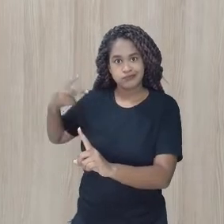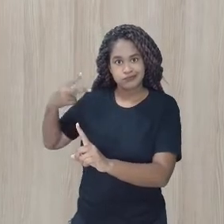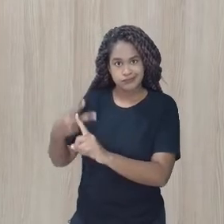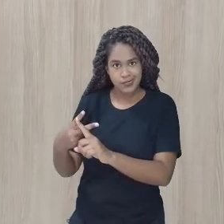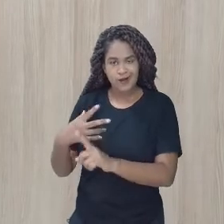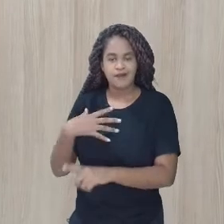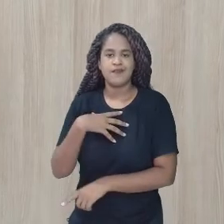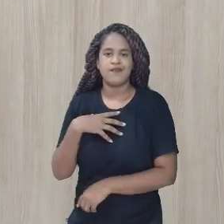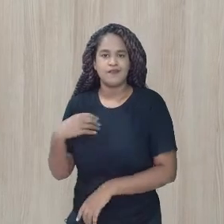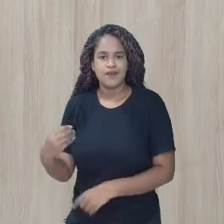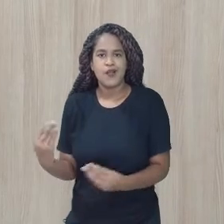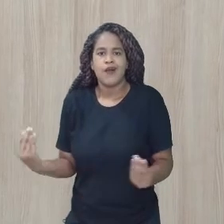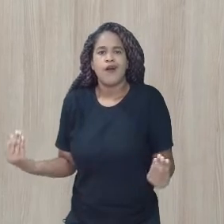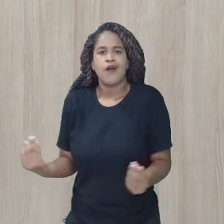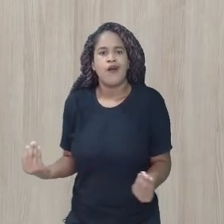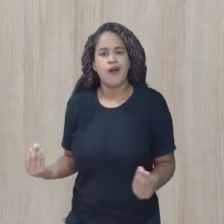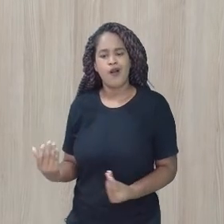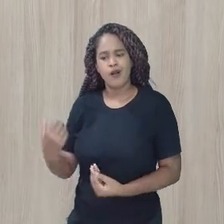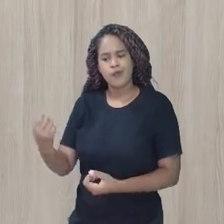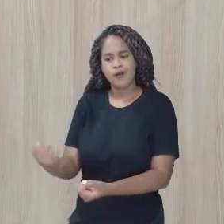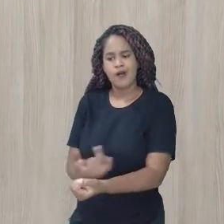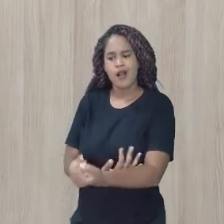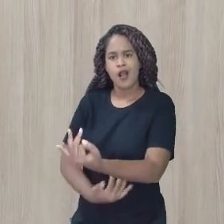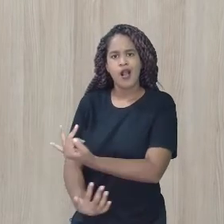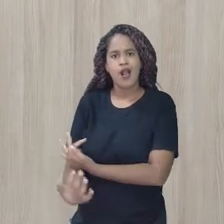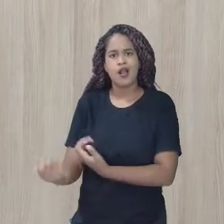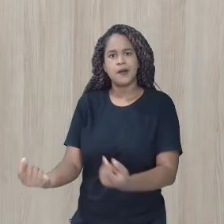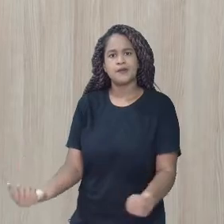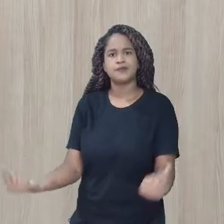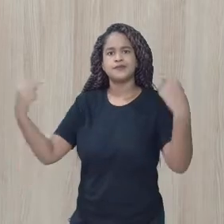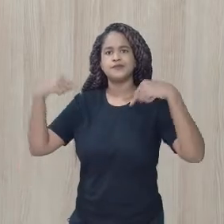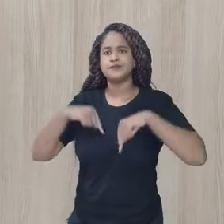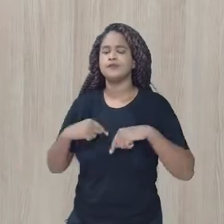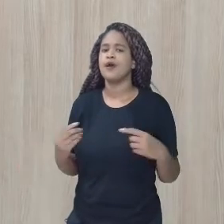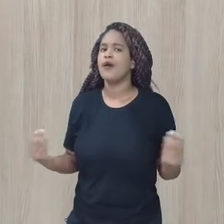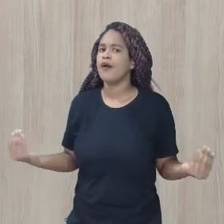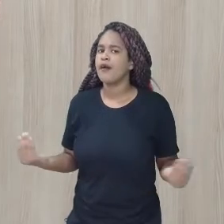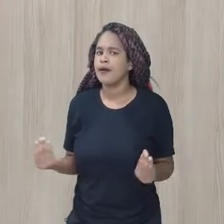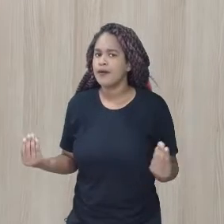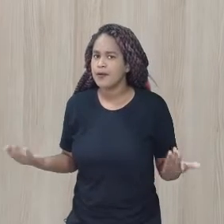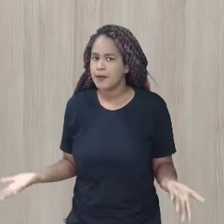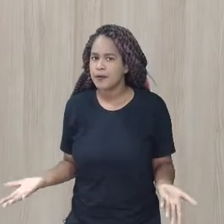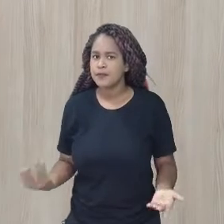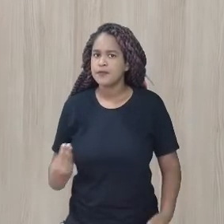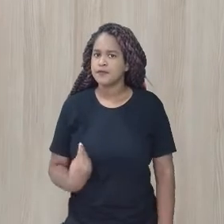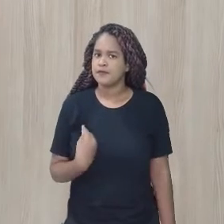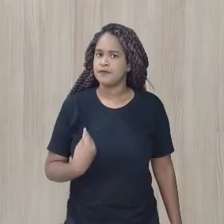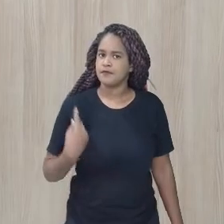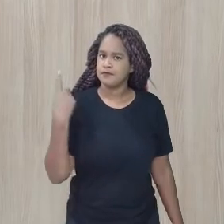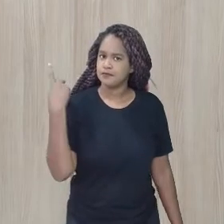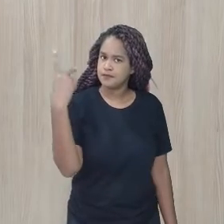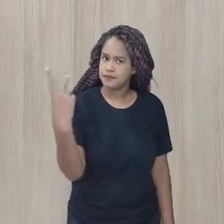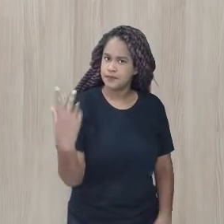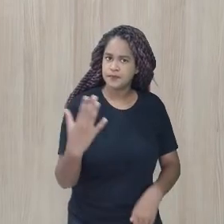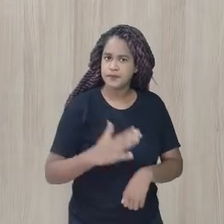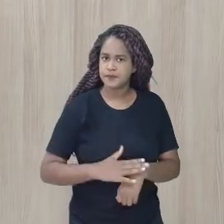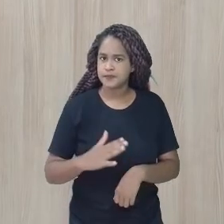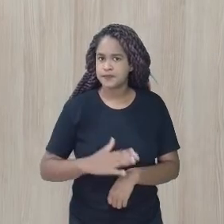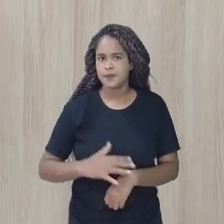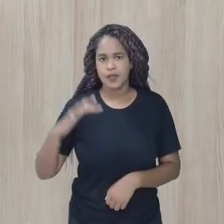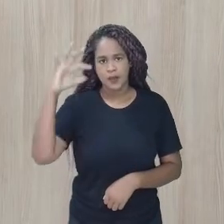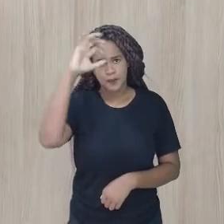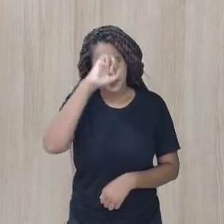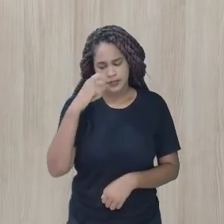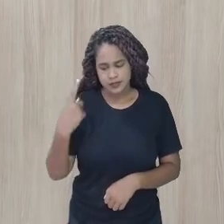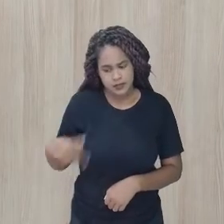filhas. Como estão suas emoções, como é que eles estão vivenciando esse momento de